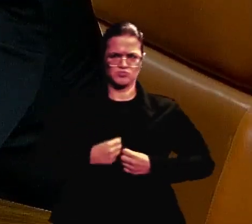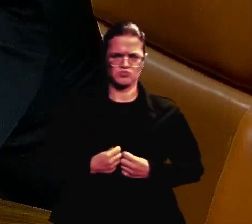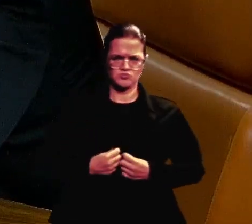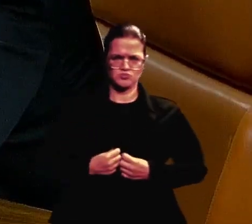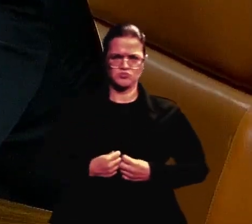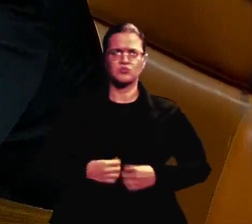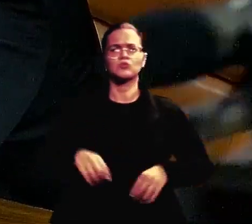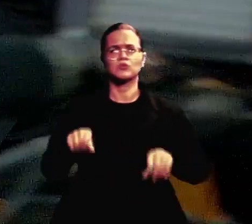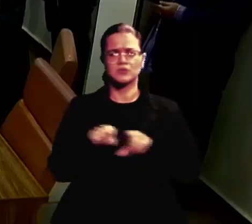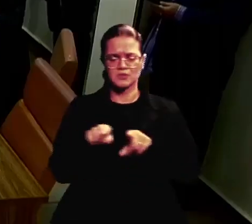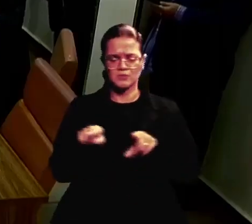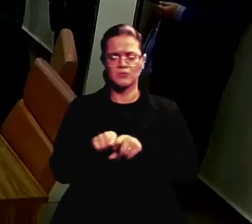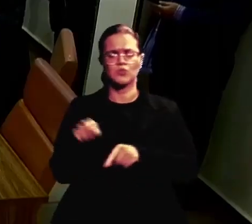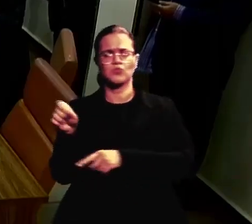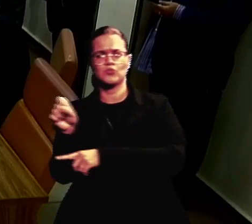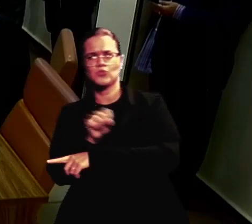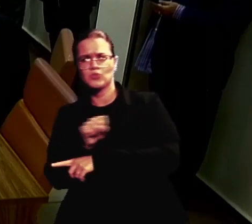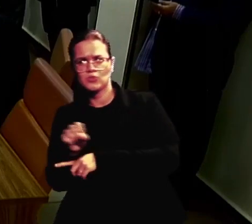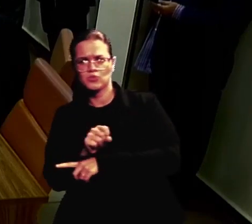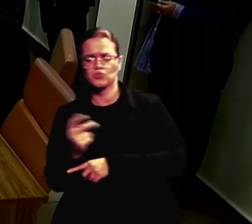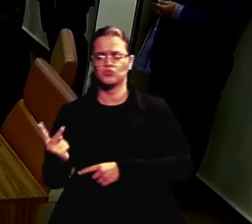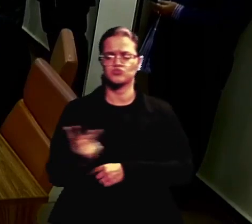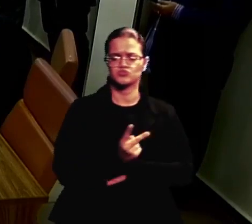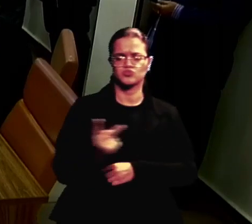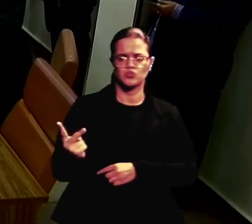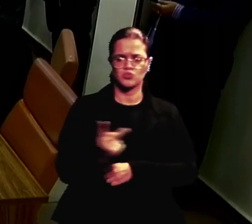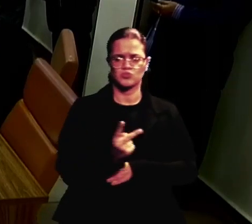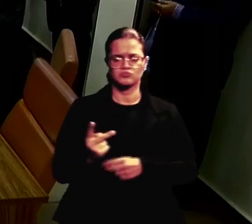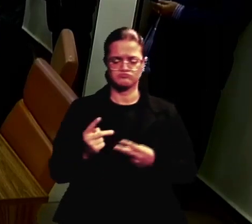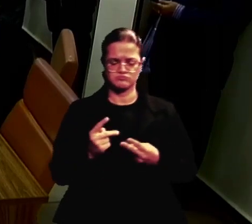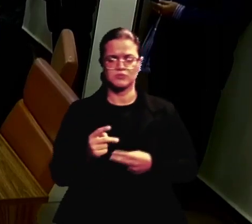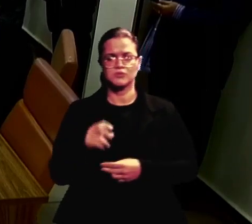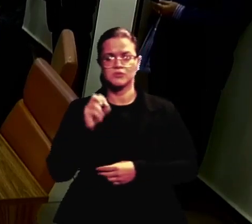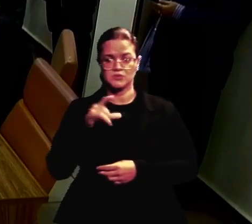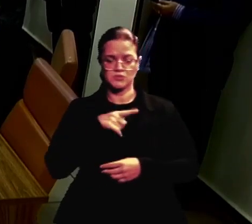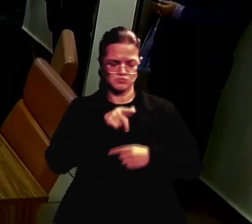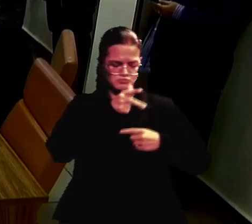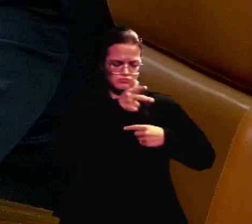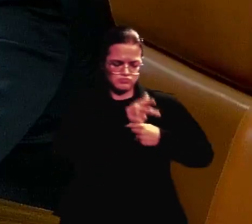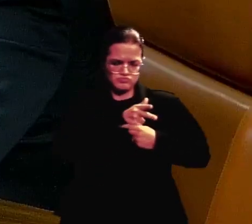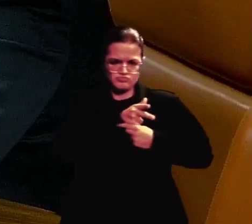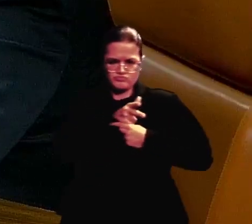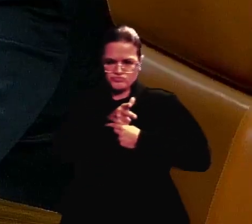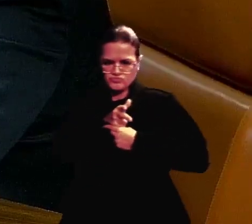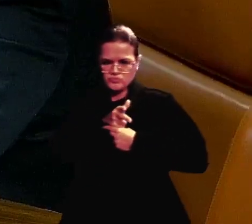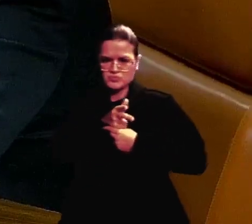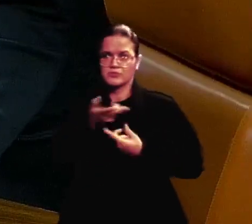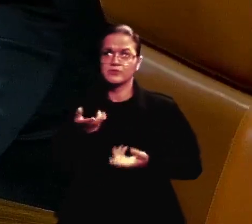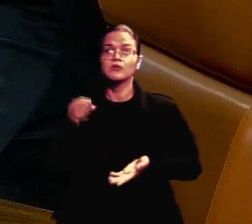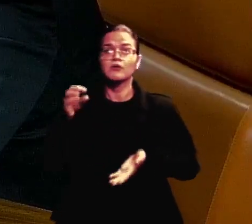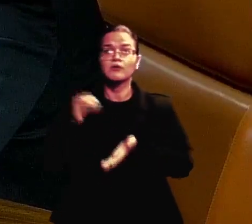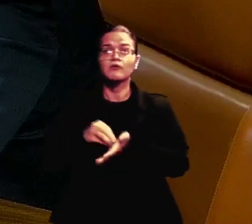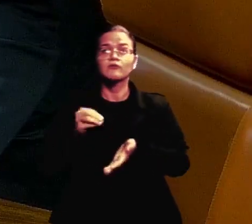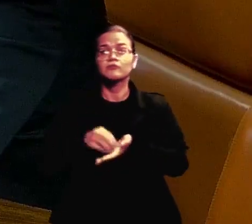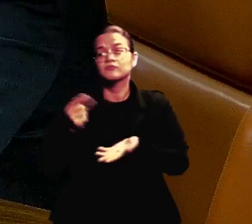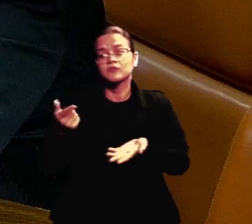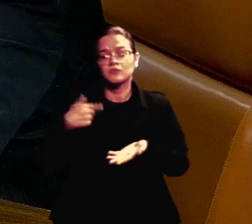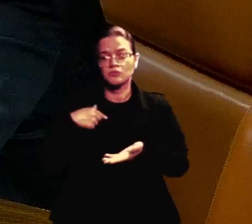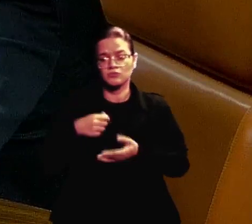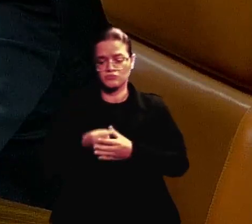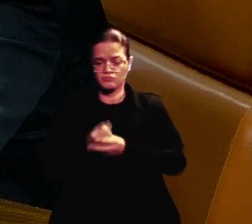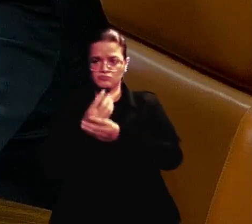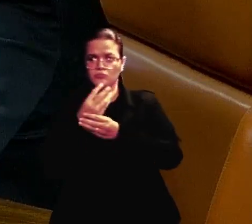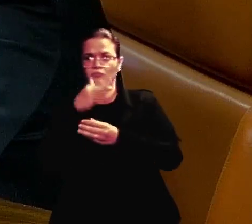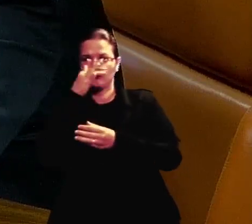farda? Na farda. Tudo bem. Na farda e na viatura. É incondicional. Então, só falta nós fazer uma emenda aqui com um buquê de flor para levar junto, então, porque...